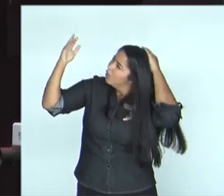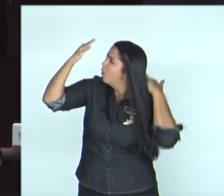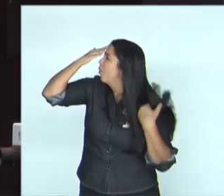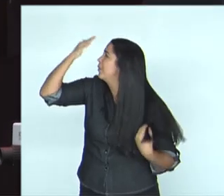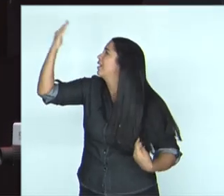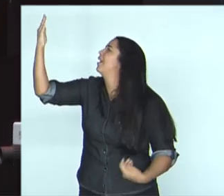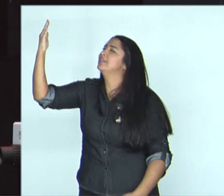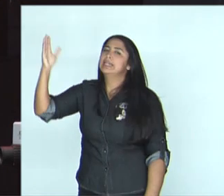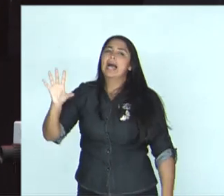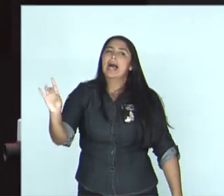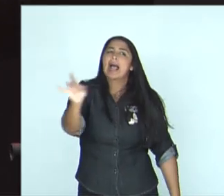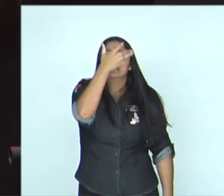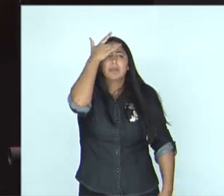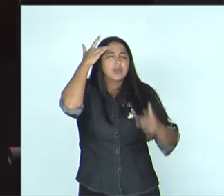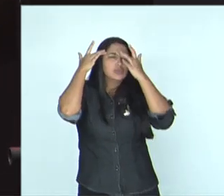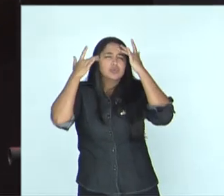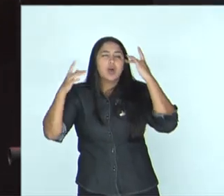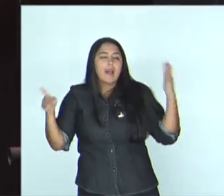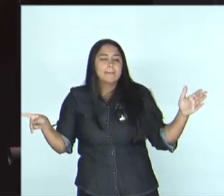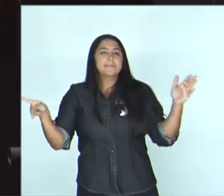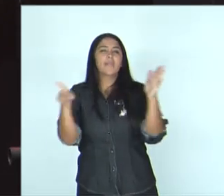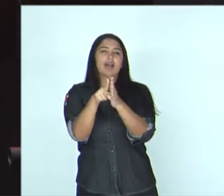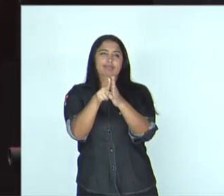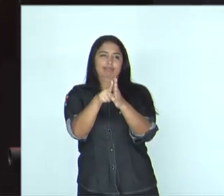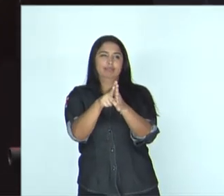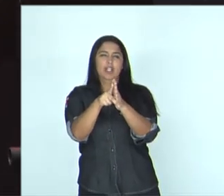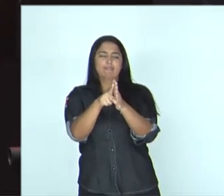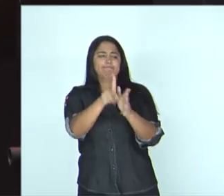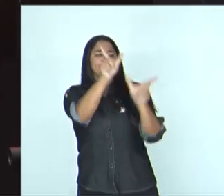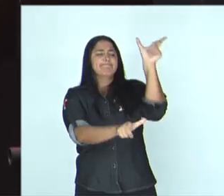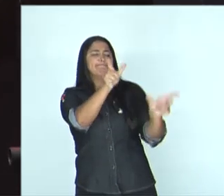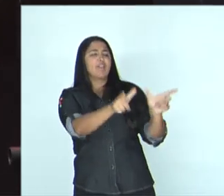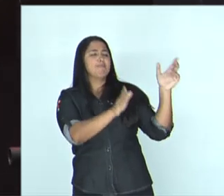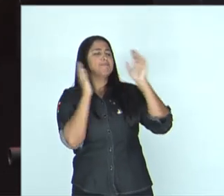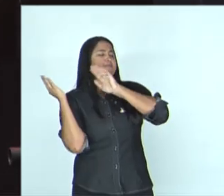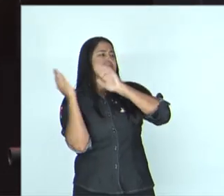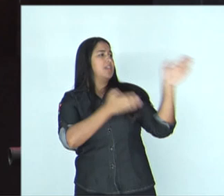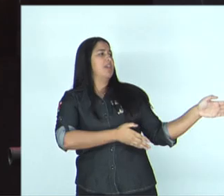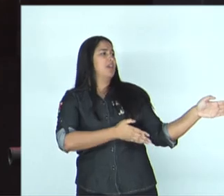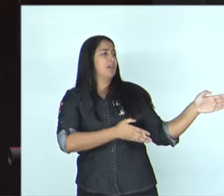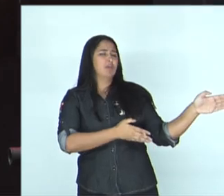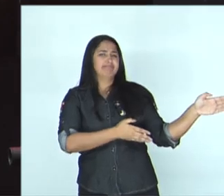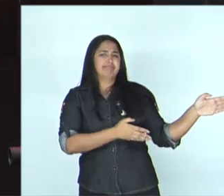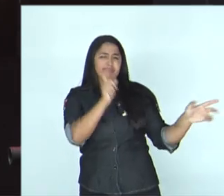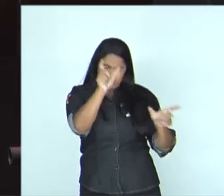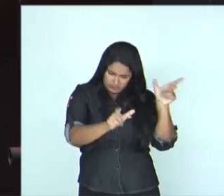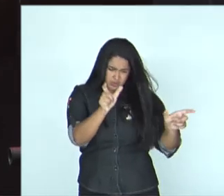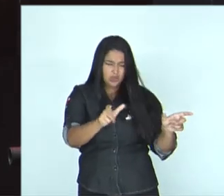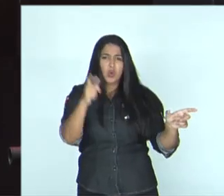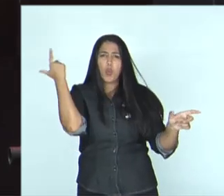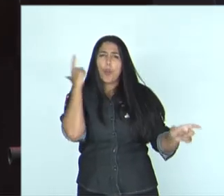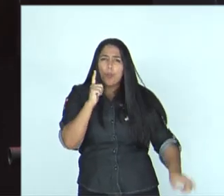para que teu reino avance, cada pessoa que se demonstra fiel nos dízimos e ofertas. Alguns querem ser fiéis apenas quando